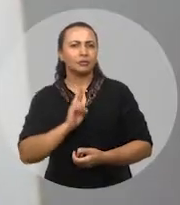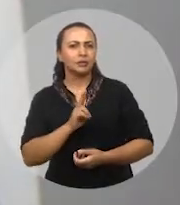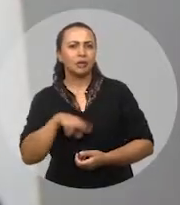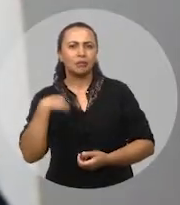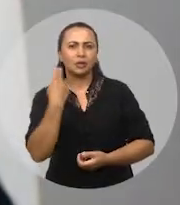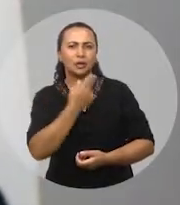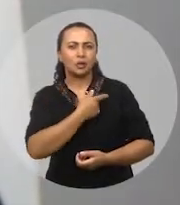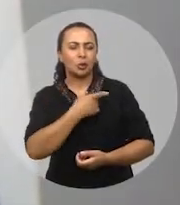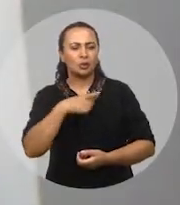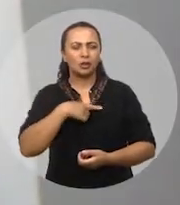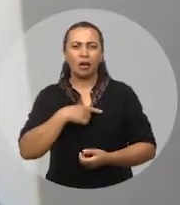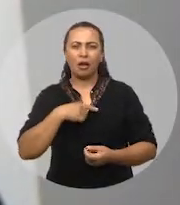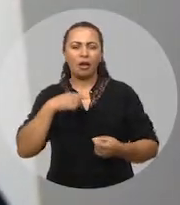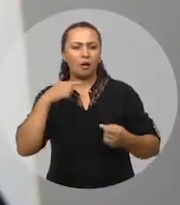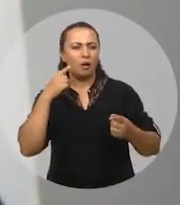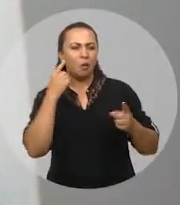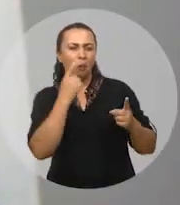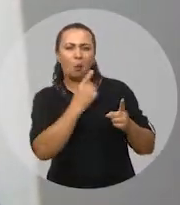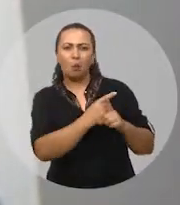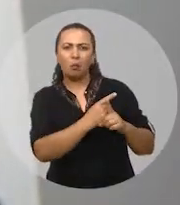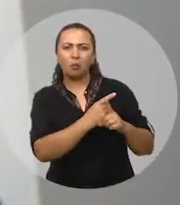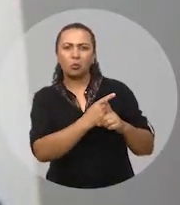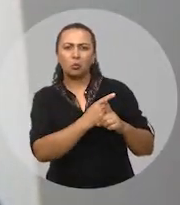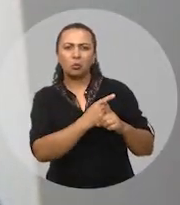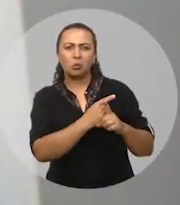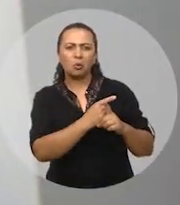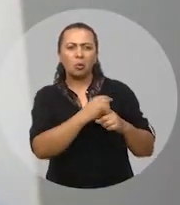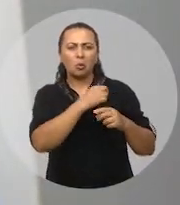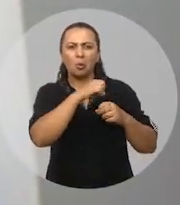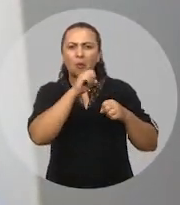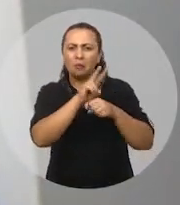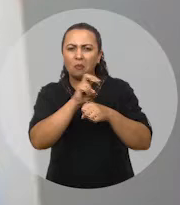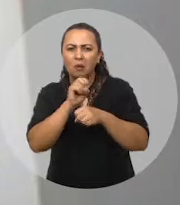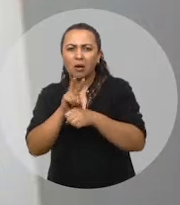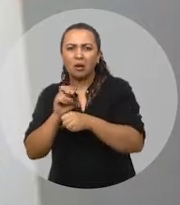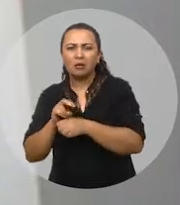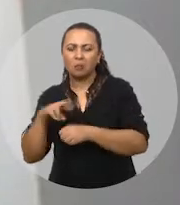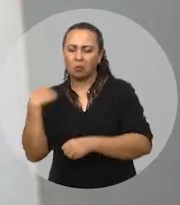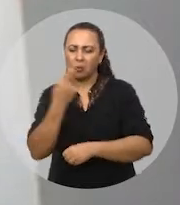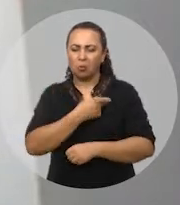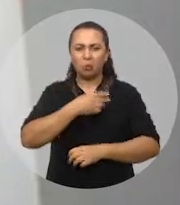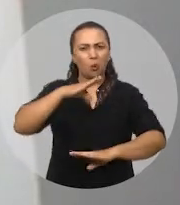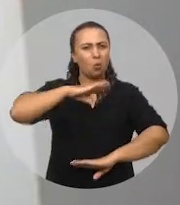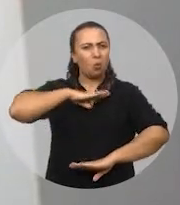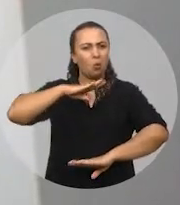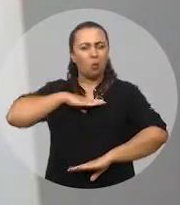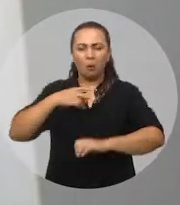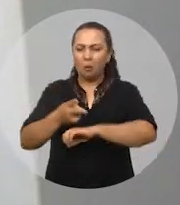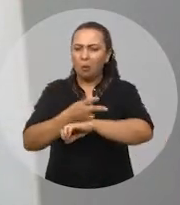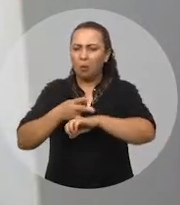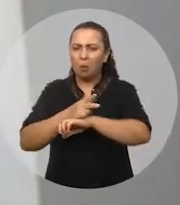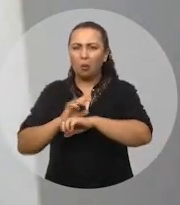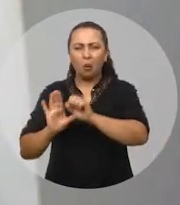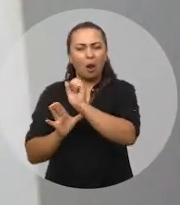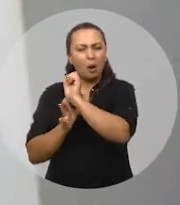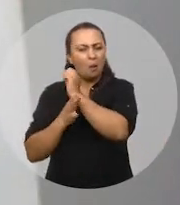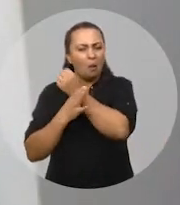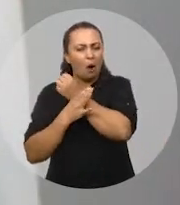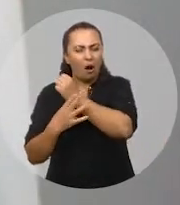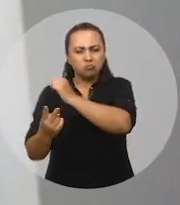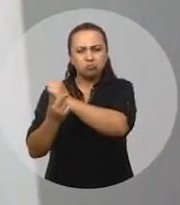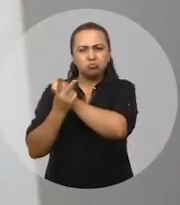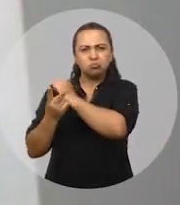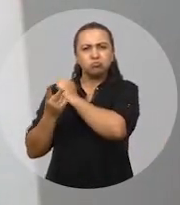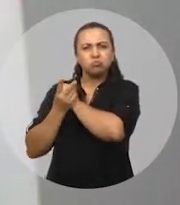Toda vez que nós temos contato com esses micro-organismos, o nosso corpo tenta nos defender, né? Então, ele